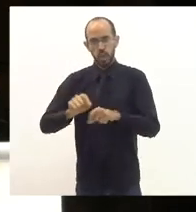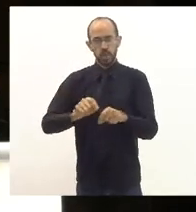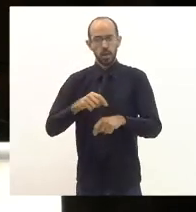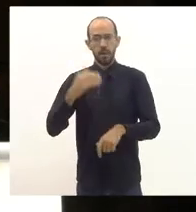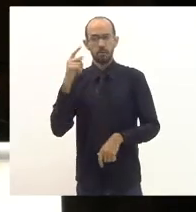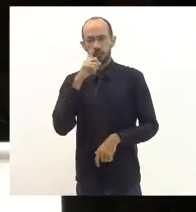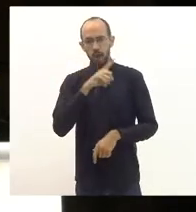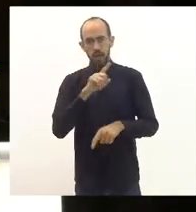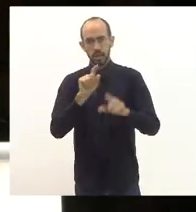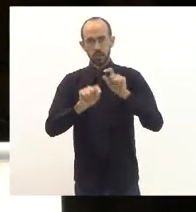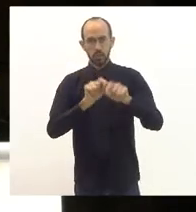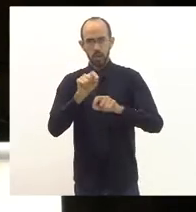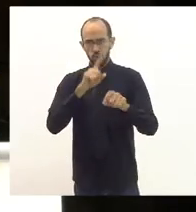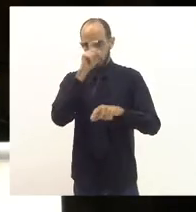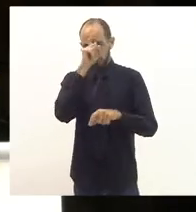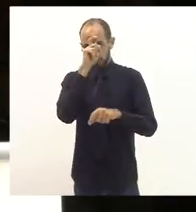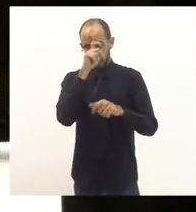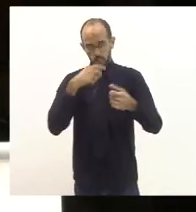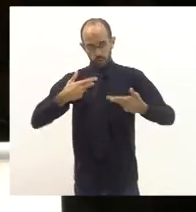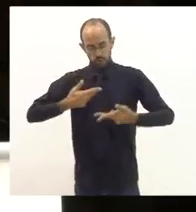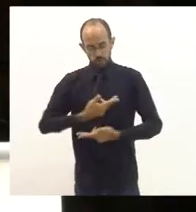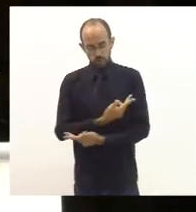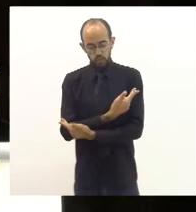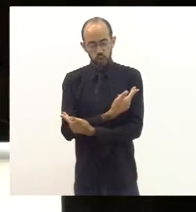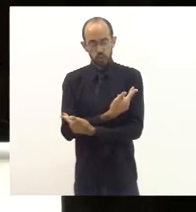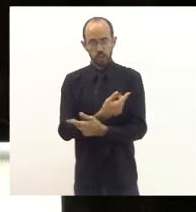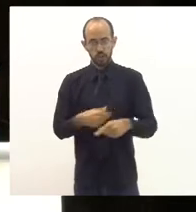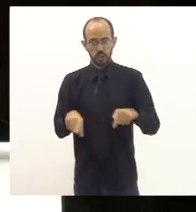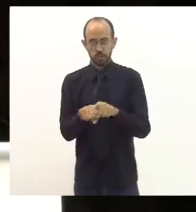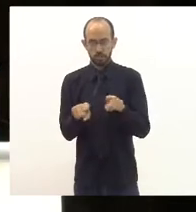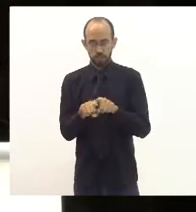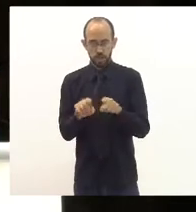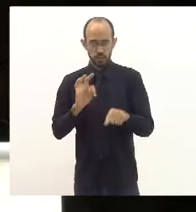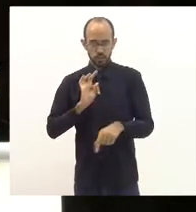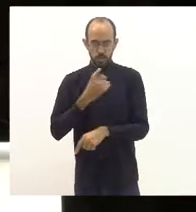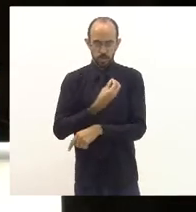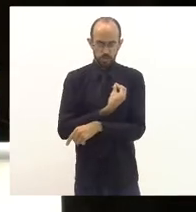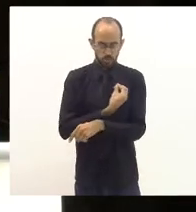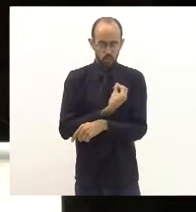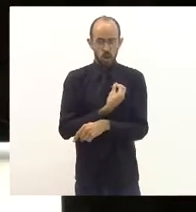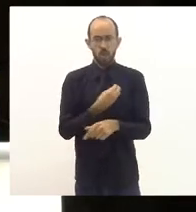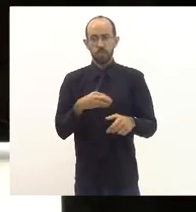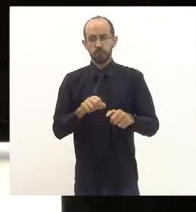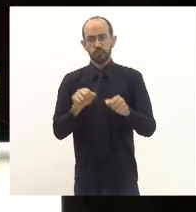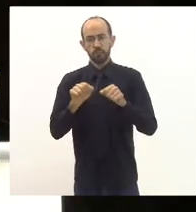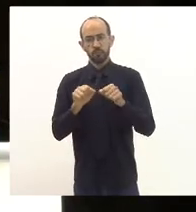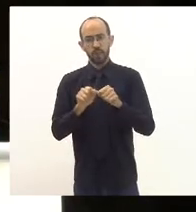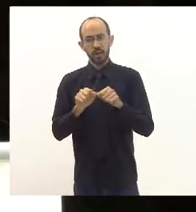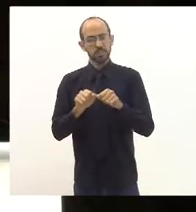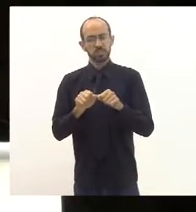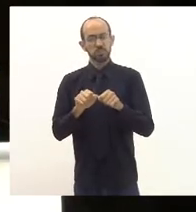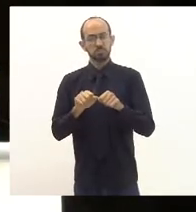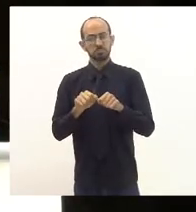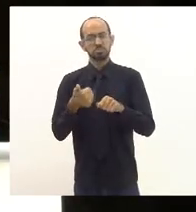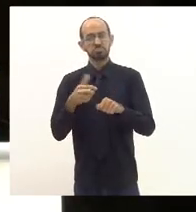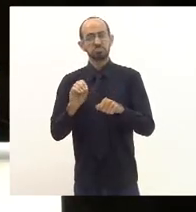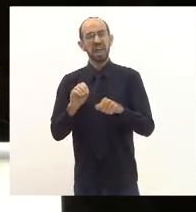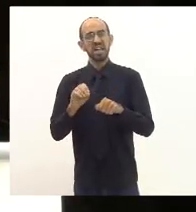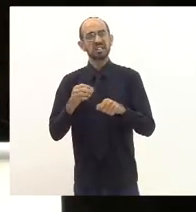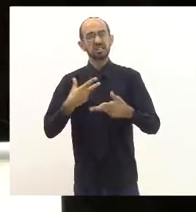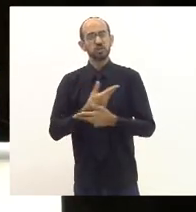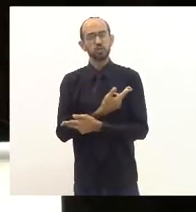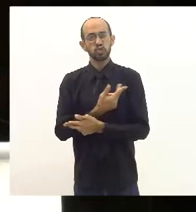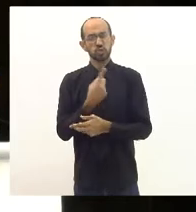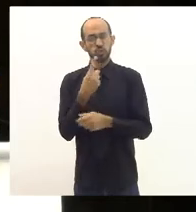deficiência no hospital que faz a cirurgia do processo transexualizador, que realiza menos de 10 cirurgias por